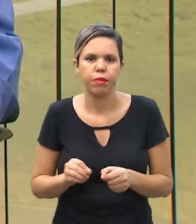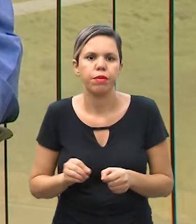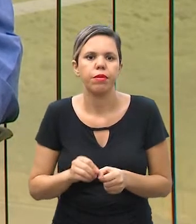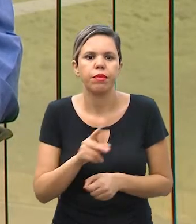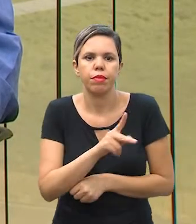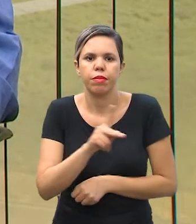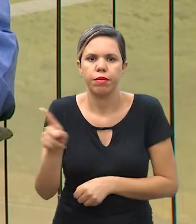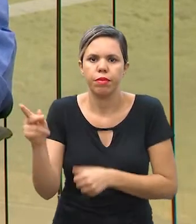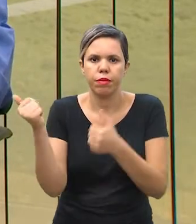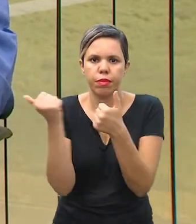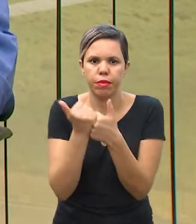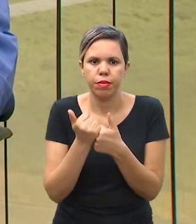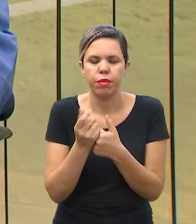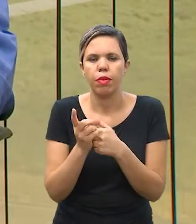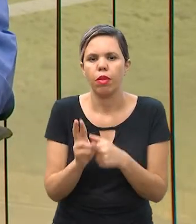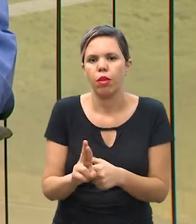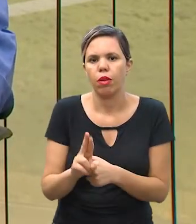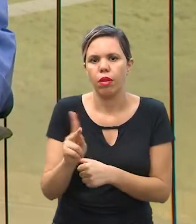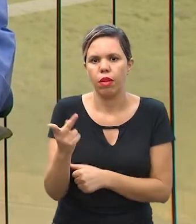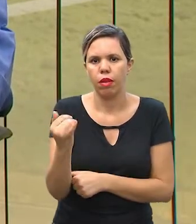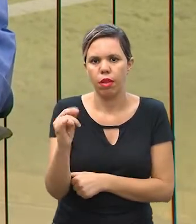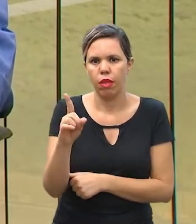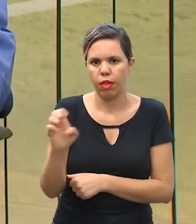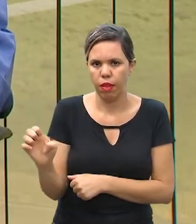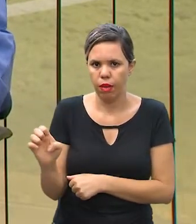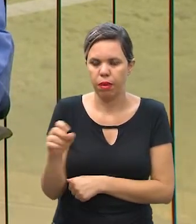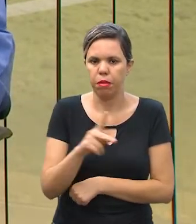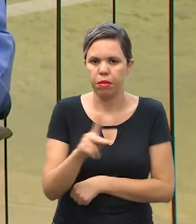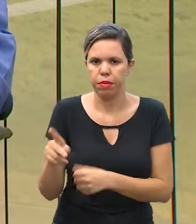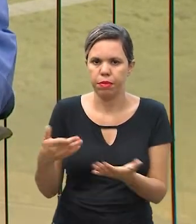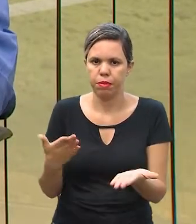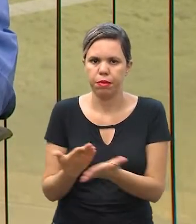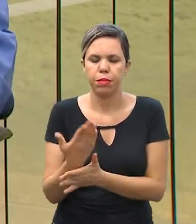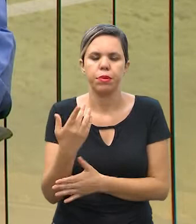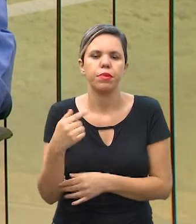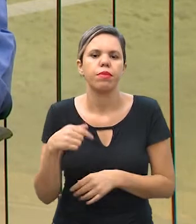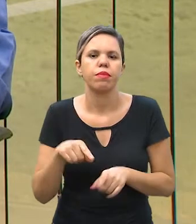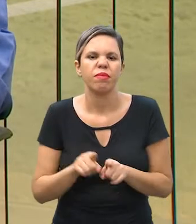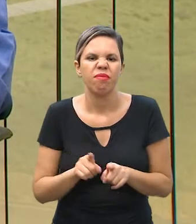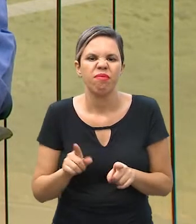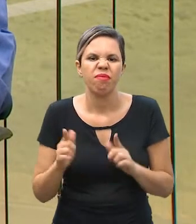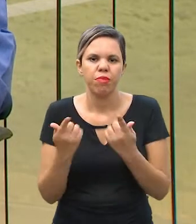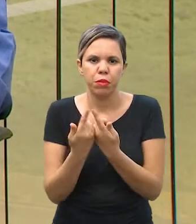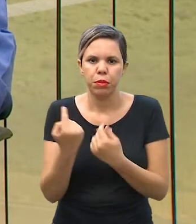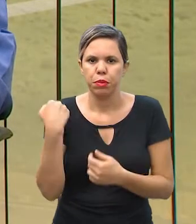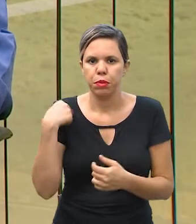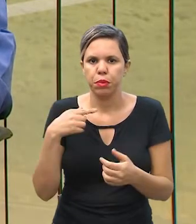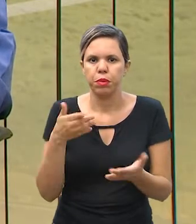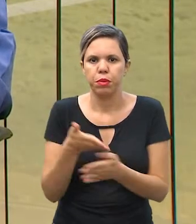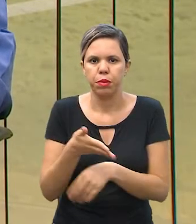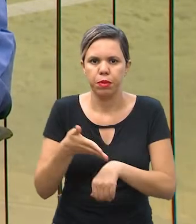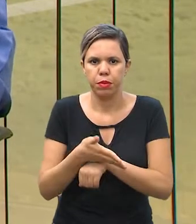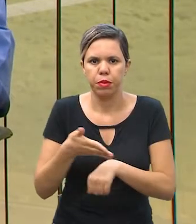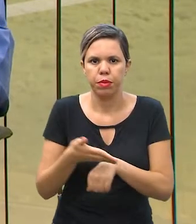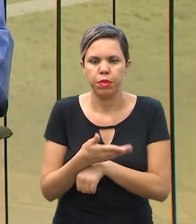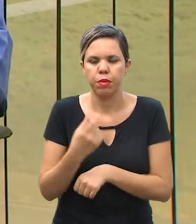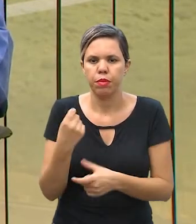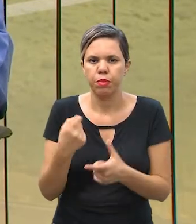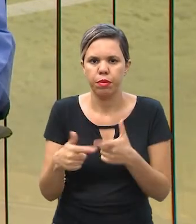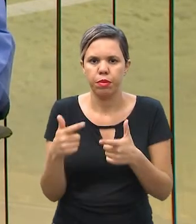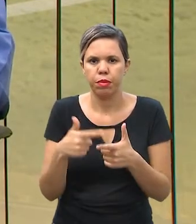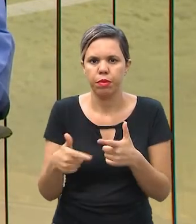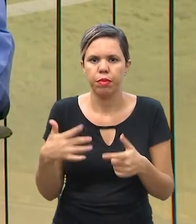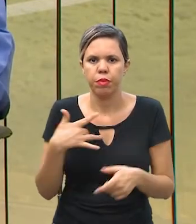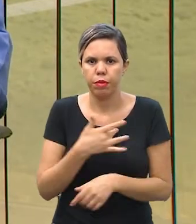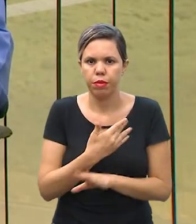acabei virando presidente, substituindo a doutora Aide, que era a nossa presidenta, que foi eleita nessa gestão que eu participei, mas ela teve